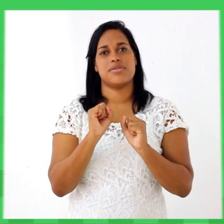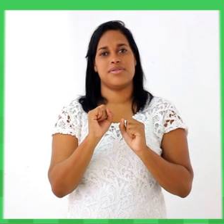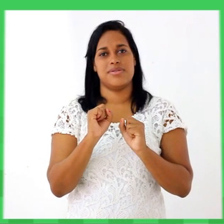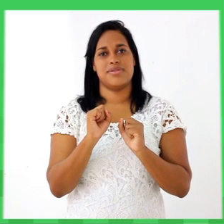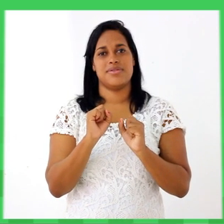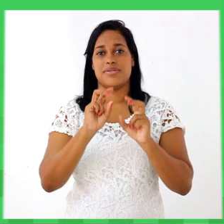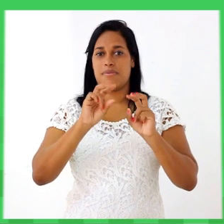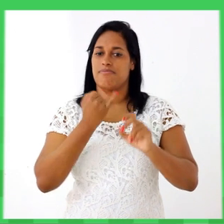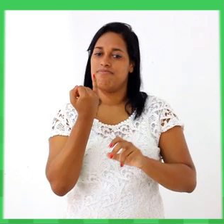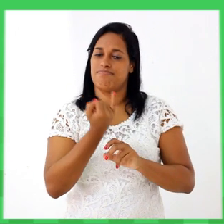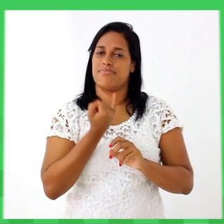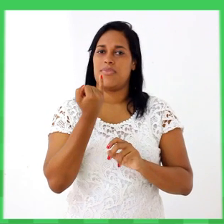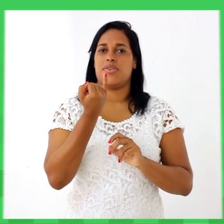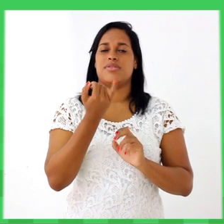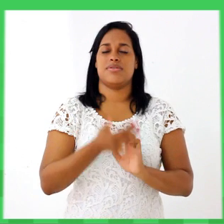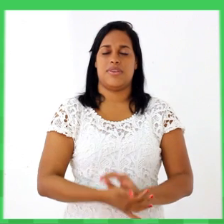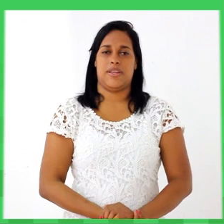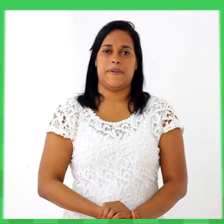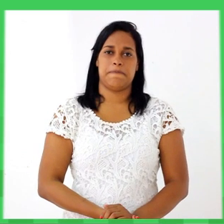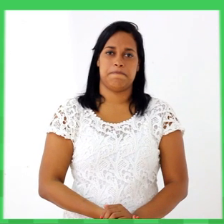Entendido?